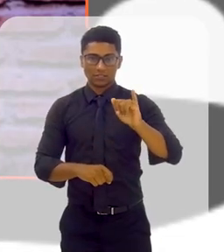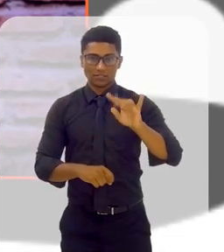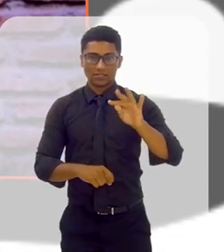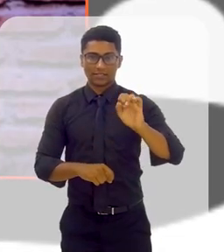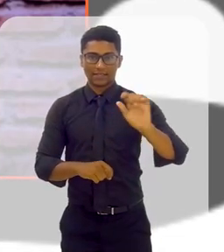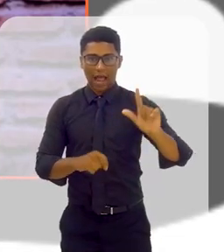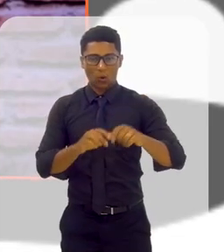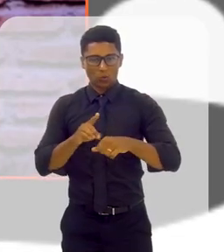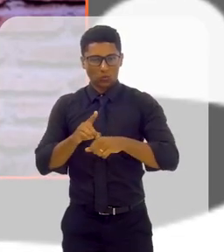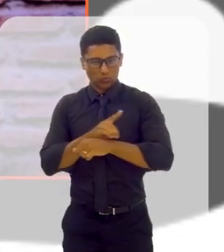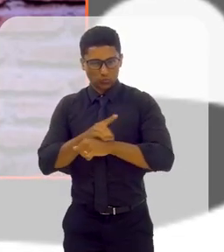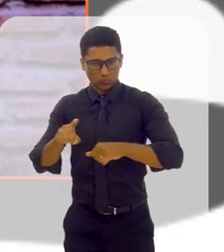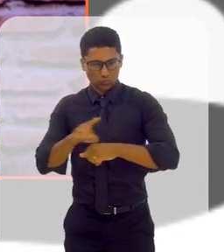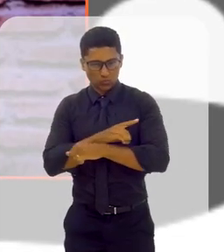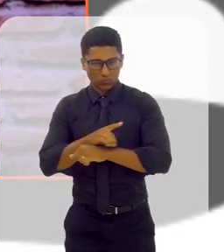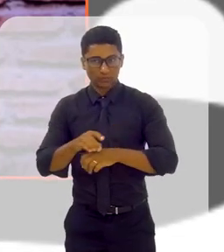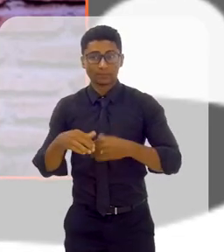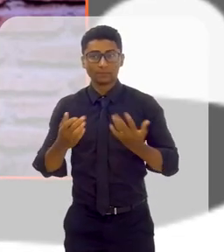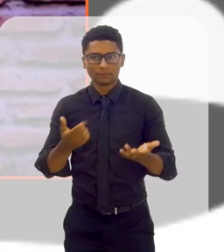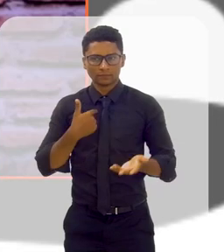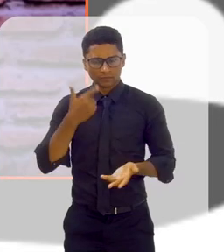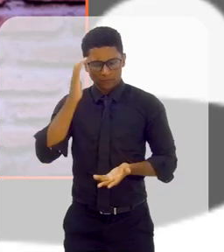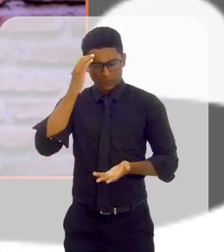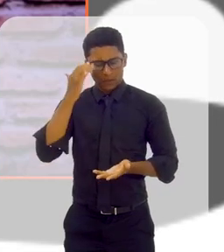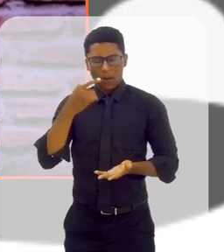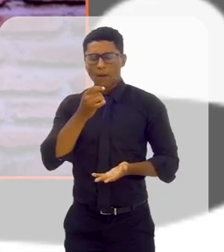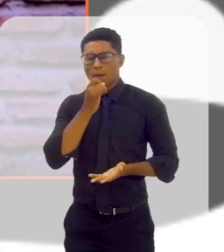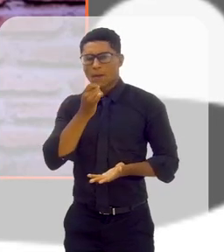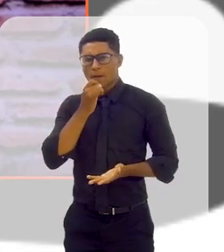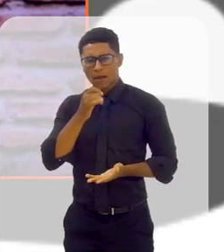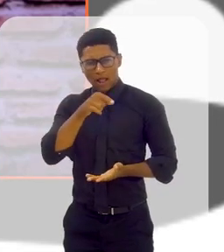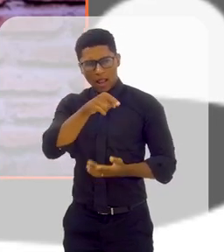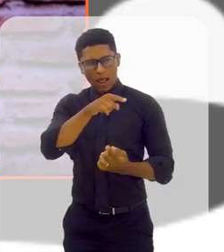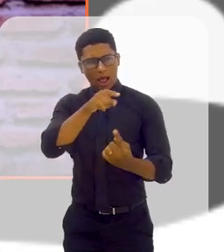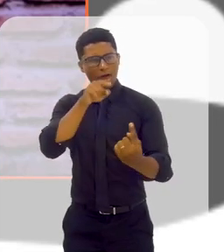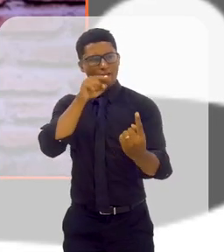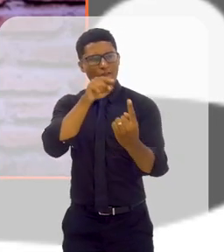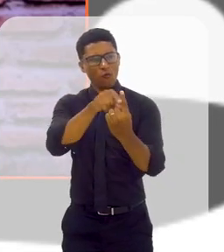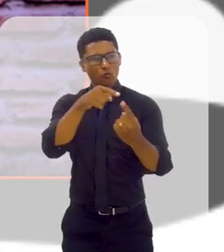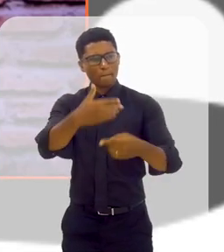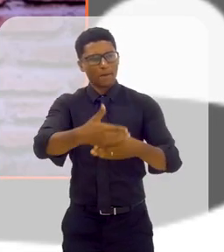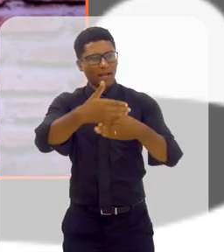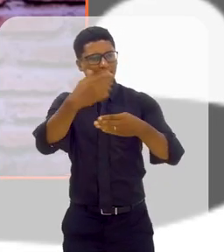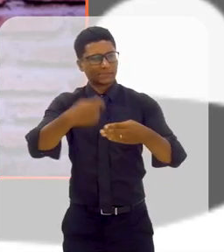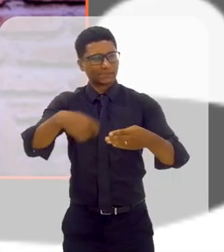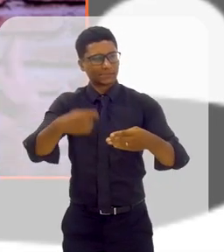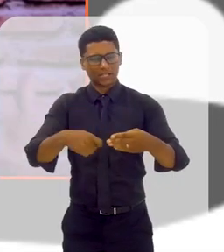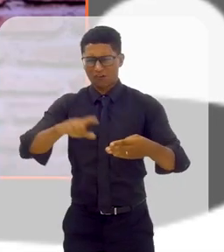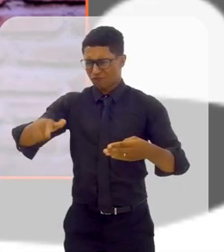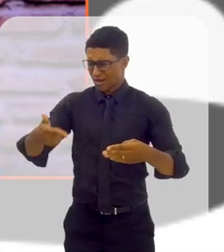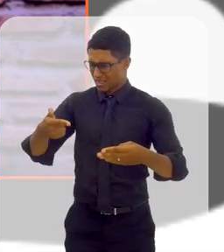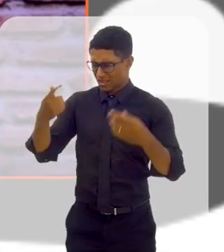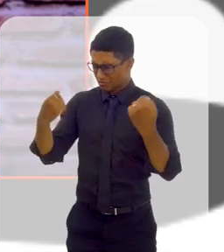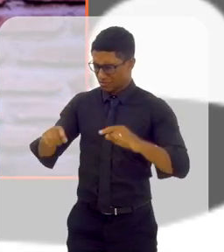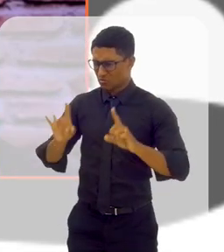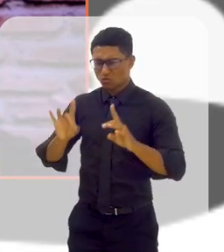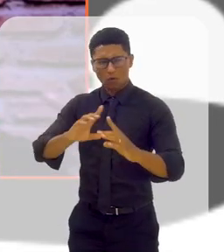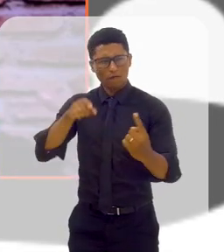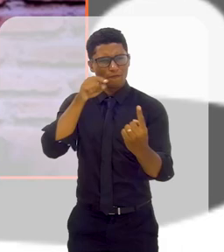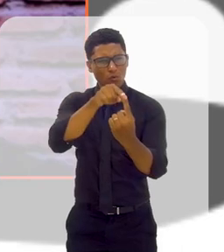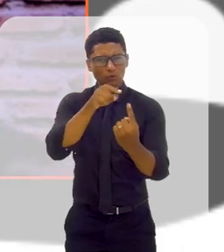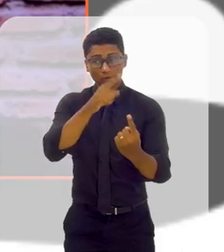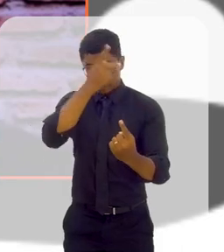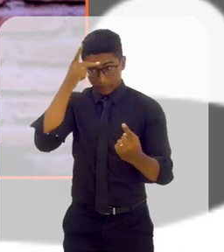eu entendo que eu preciso mais do furo do que da furadeira eu posso agora ter muitas pessoas